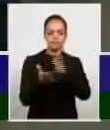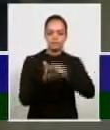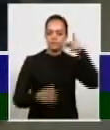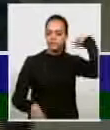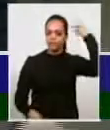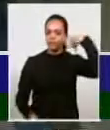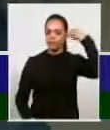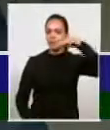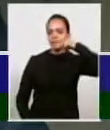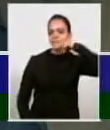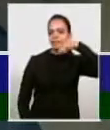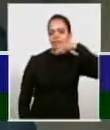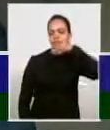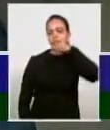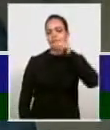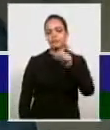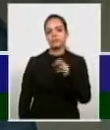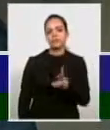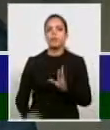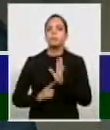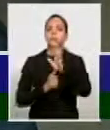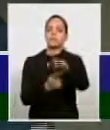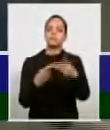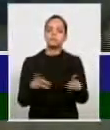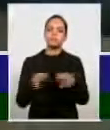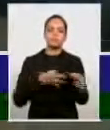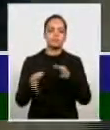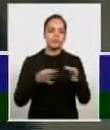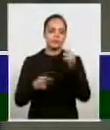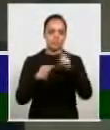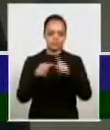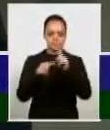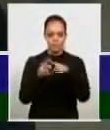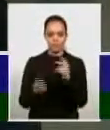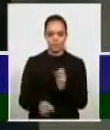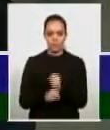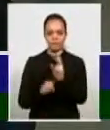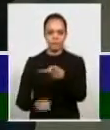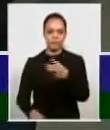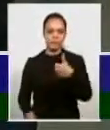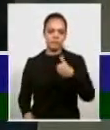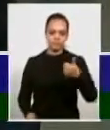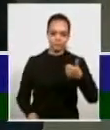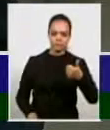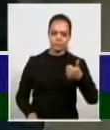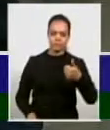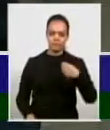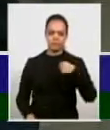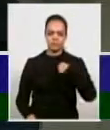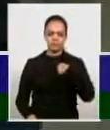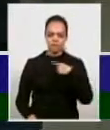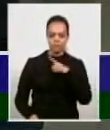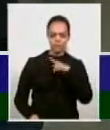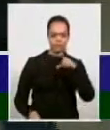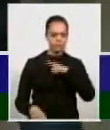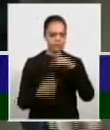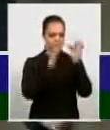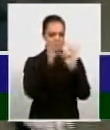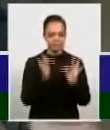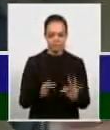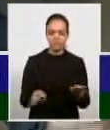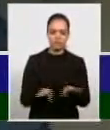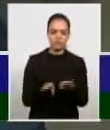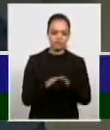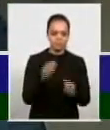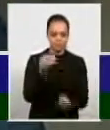Nobre pela representação desse projeto, porque em 2011 eu tive a grata felicidade também